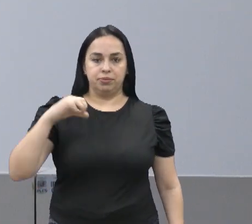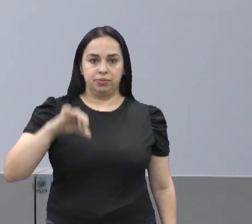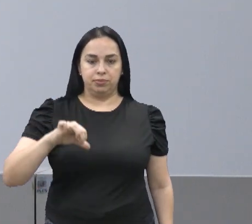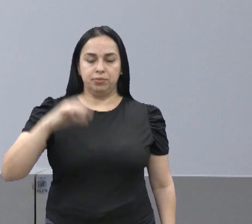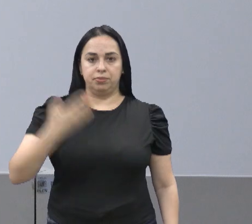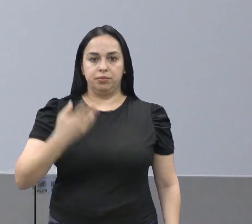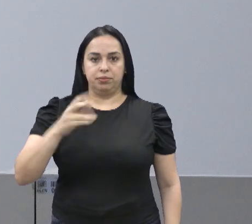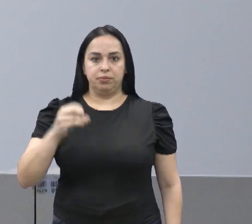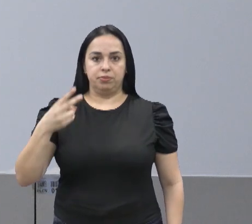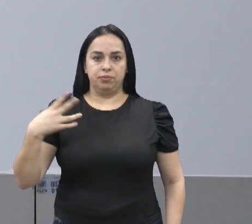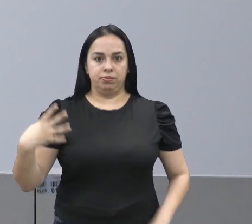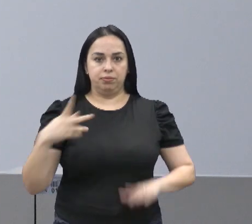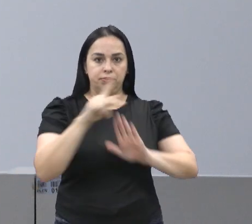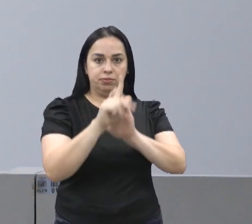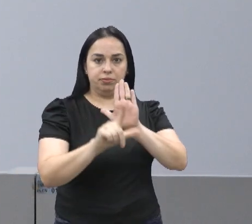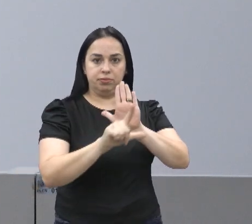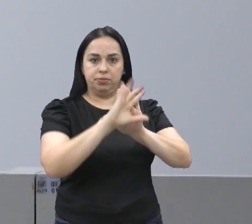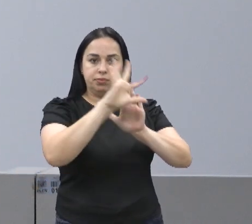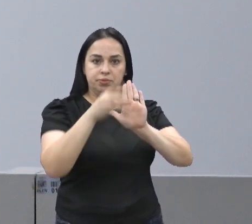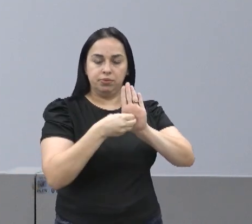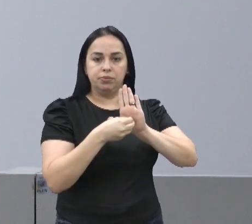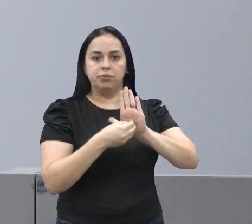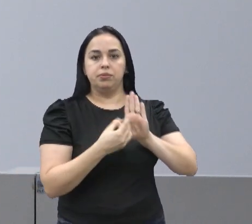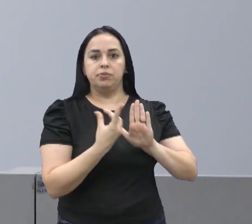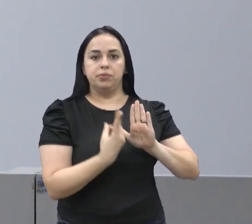17339/2024, projeto de lei complementar número